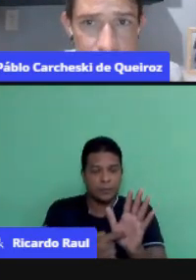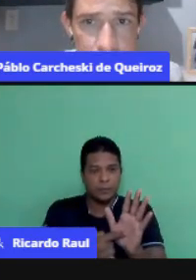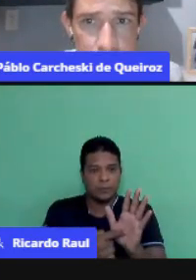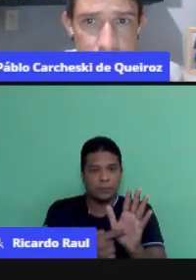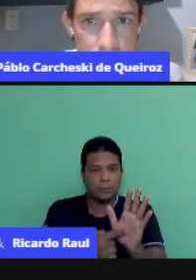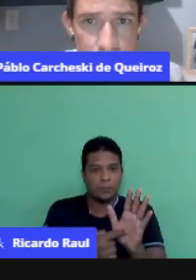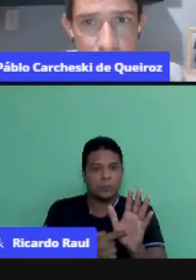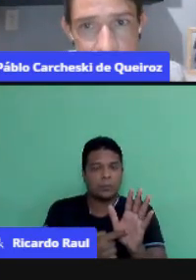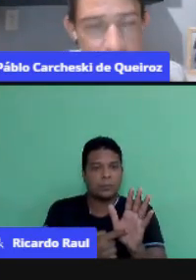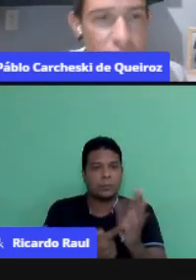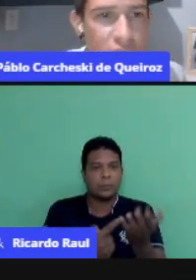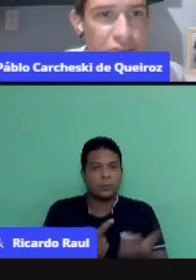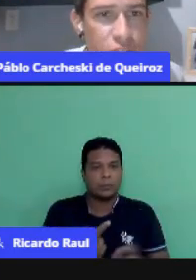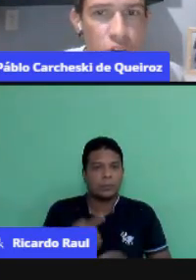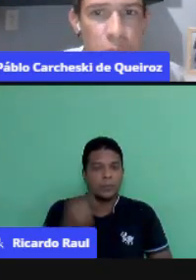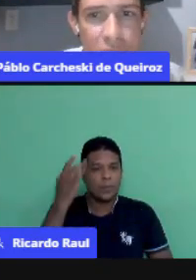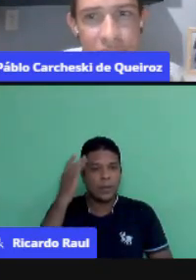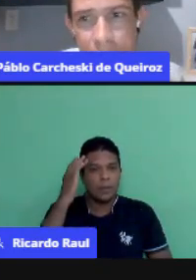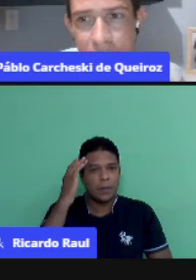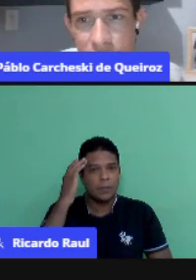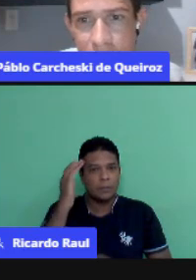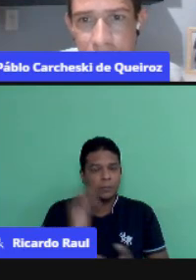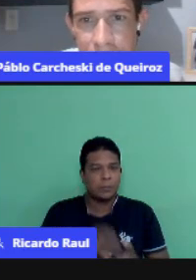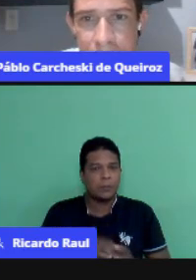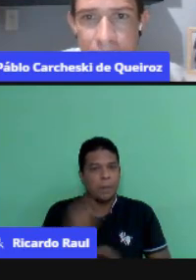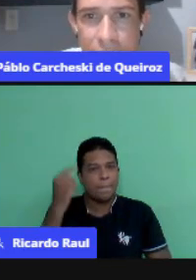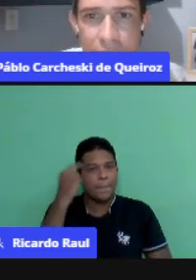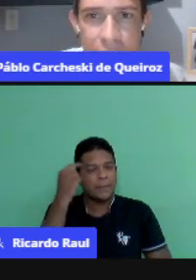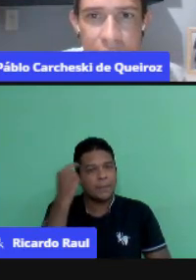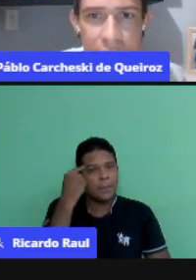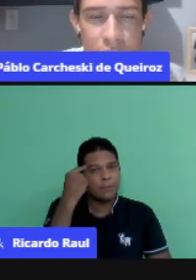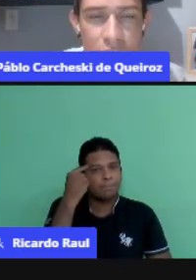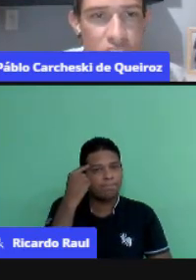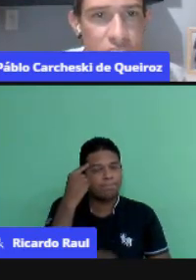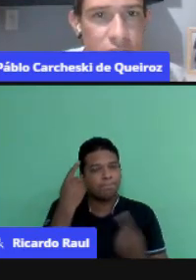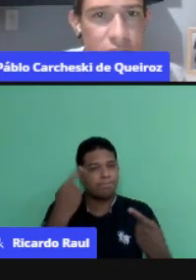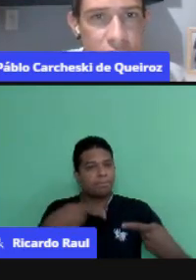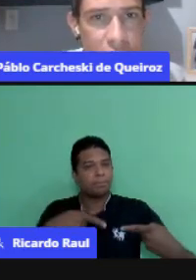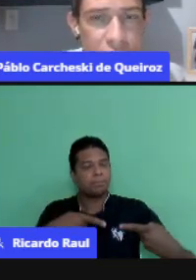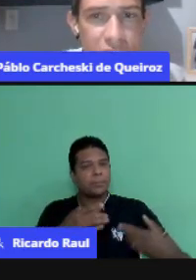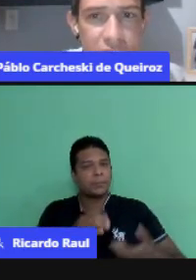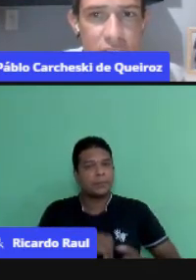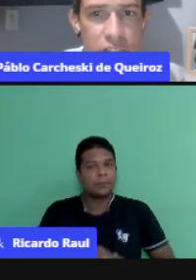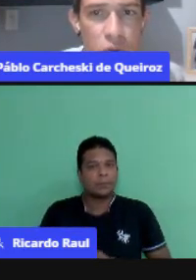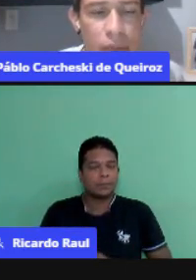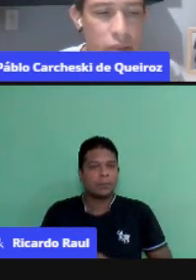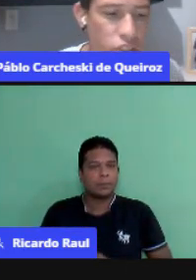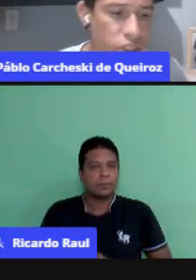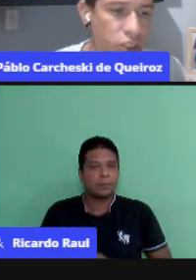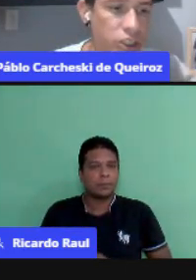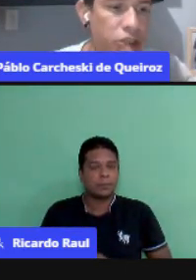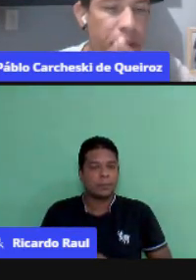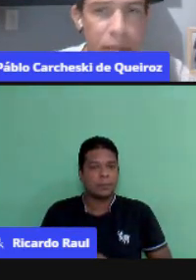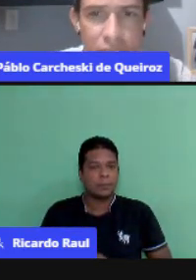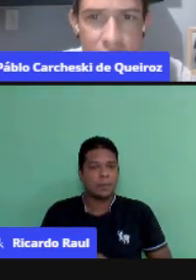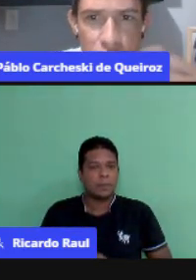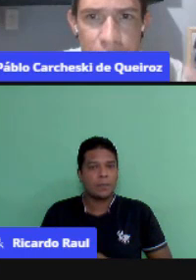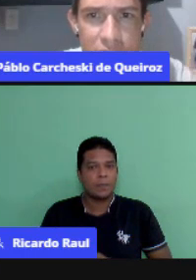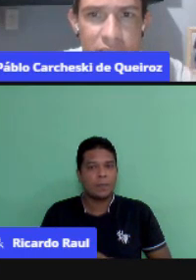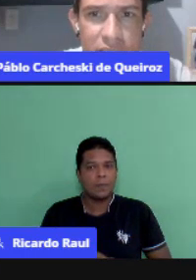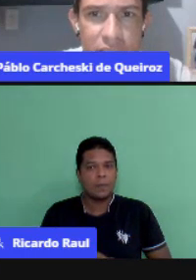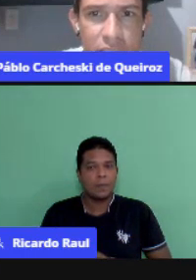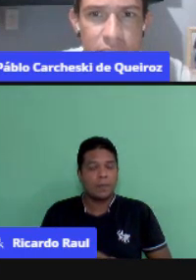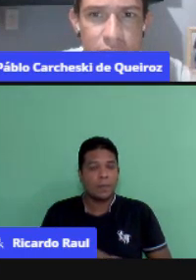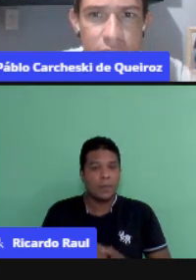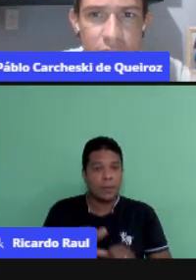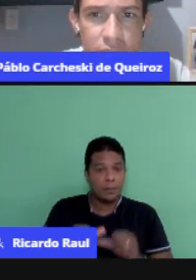acho que lançar um desafio e um pensamento, né? A gente está vivenciando esse momento de implementação